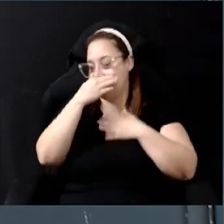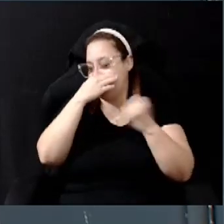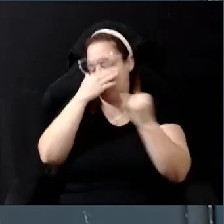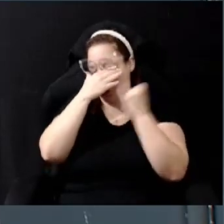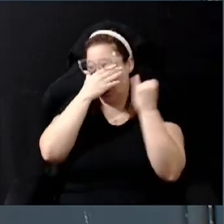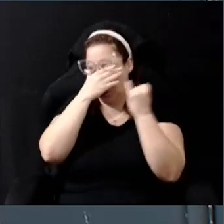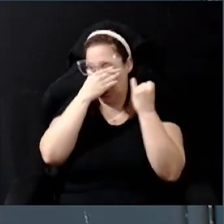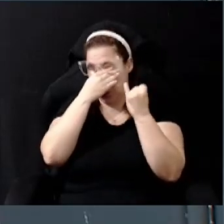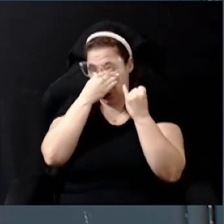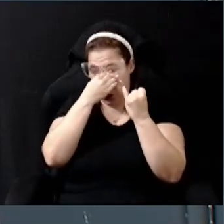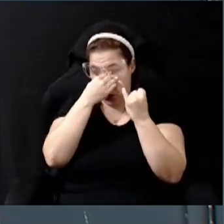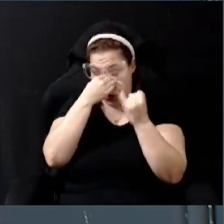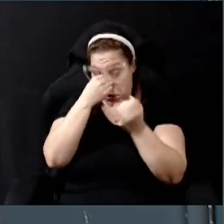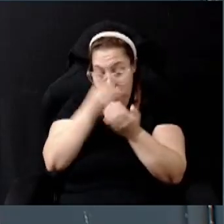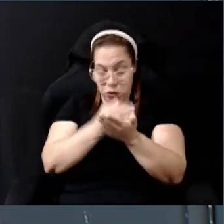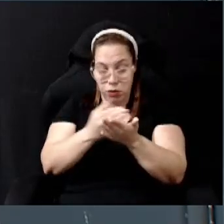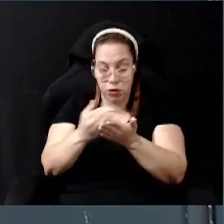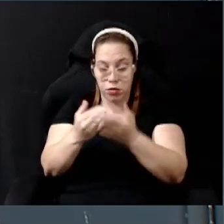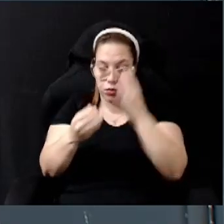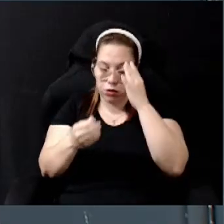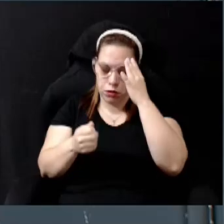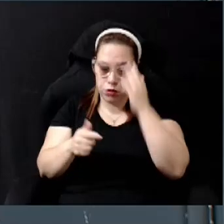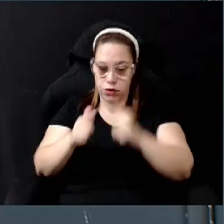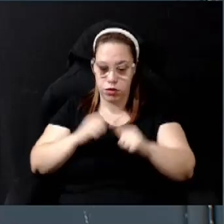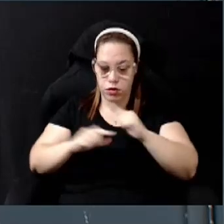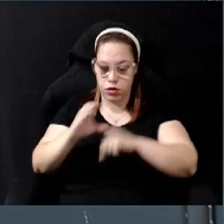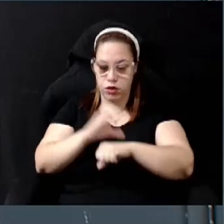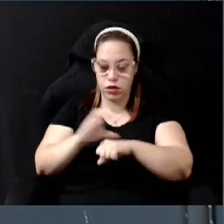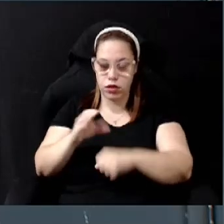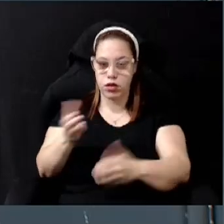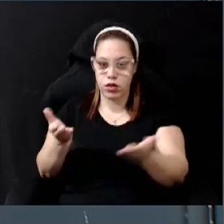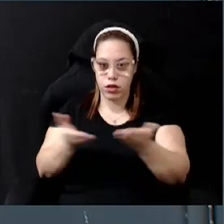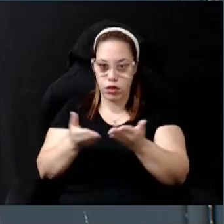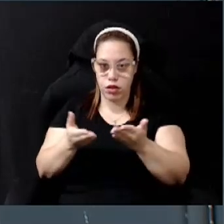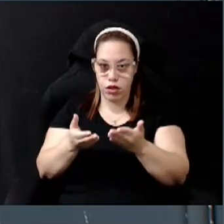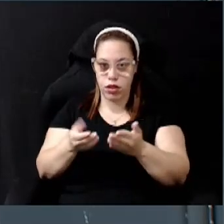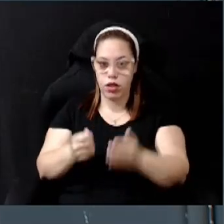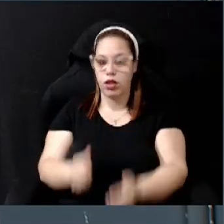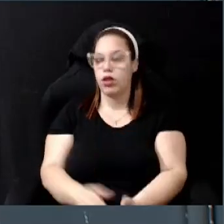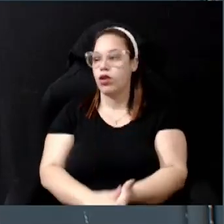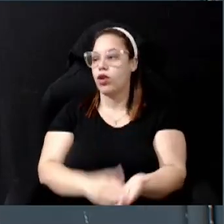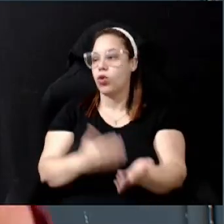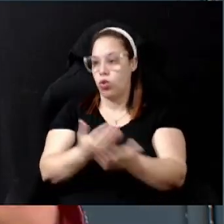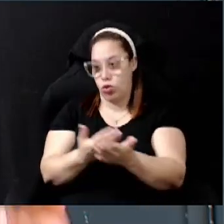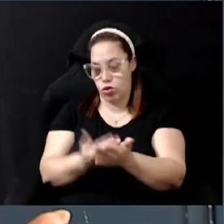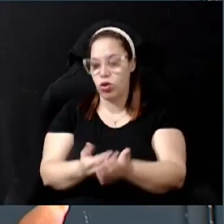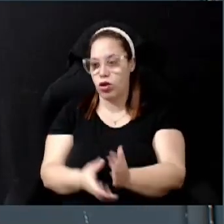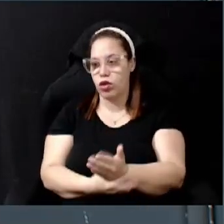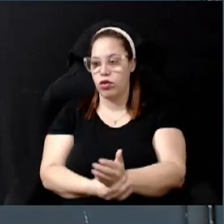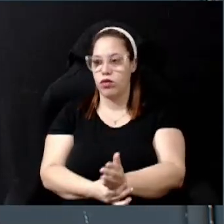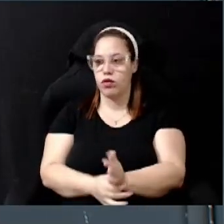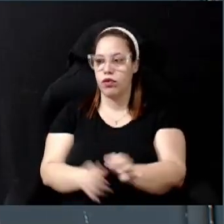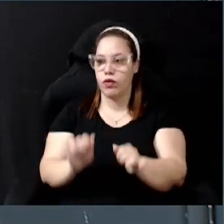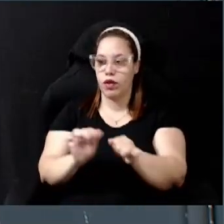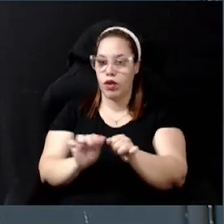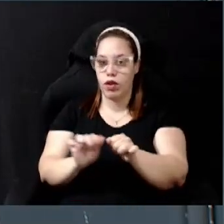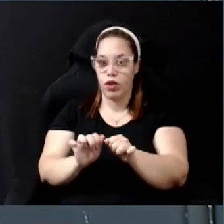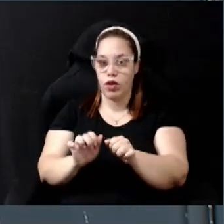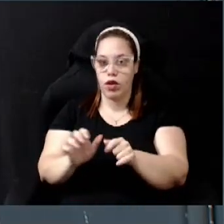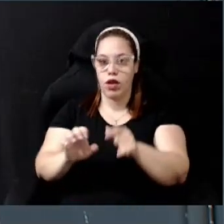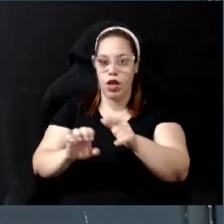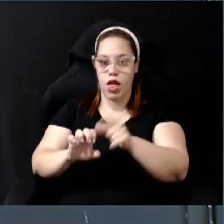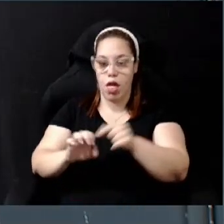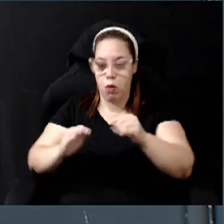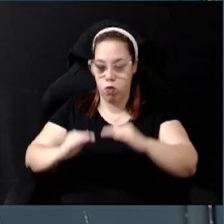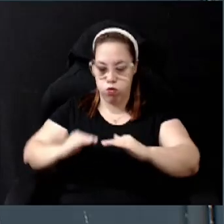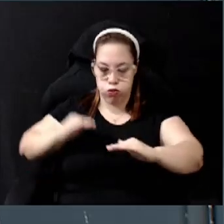comecei a fazer o curso de gestão financeira que eu estou estudando ainda, para fazer a empresa crescer, ver meu